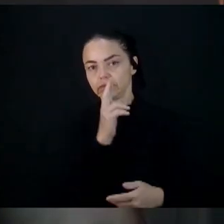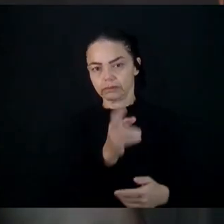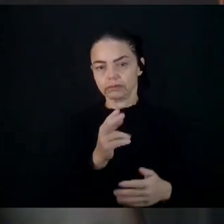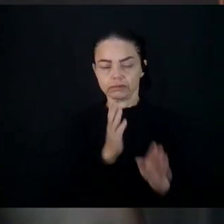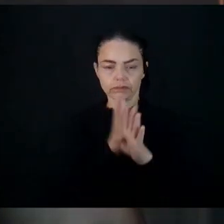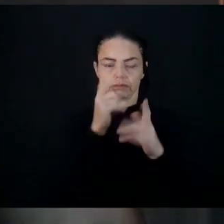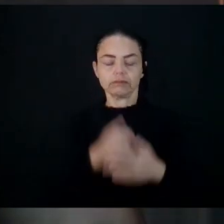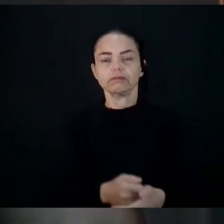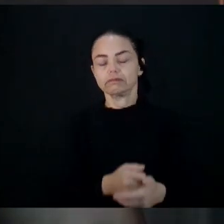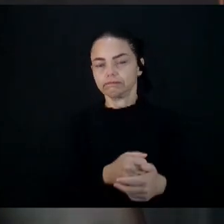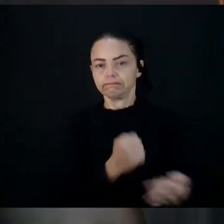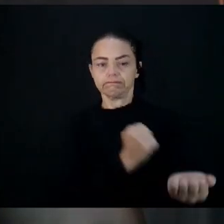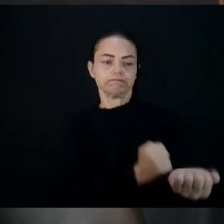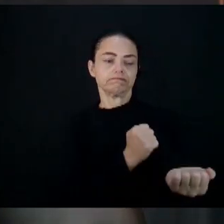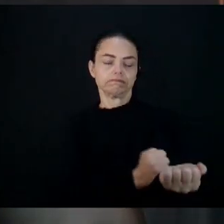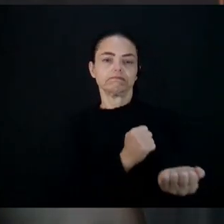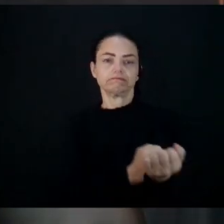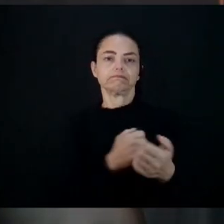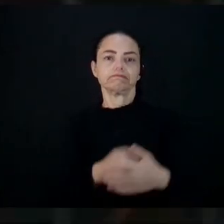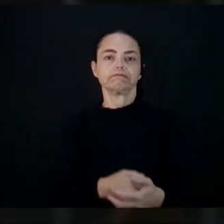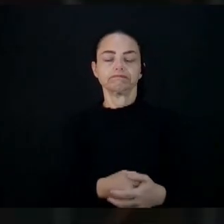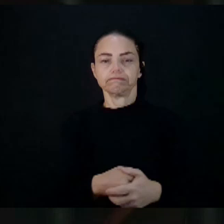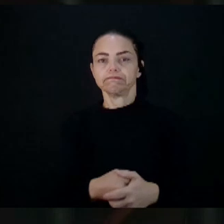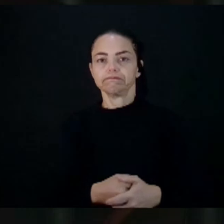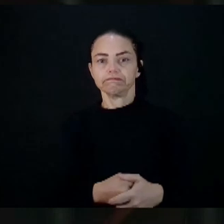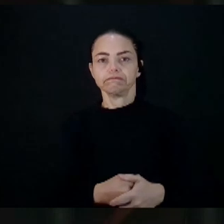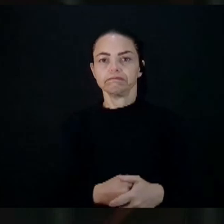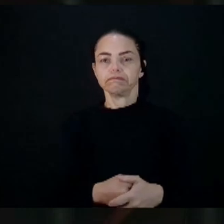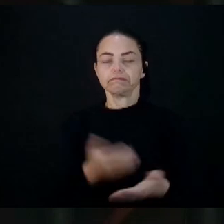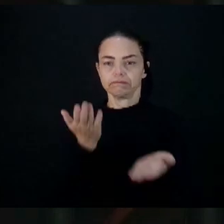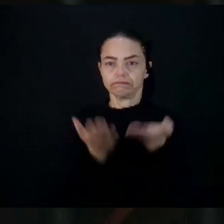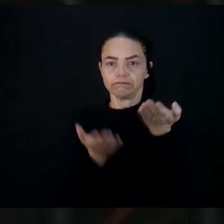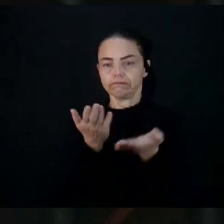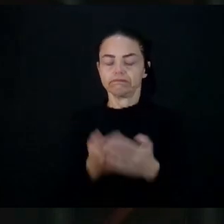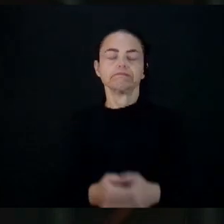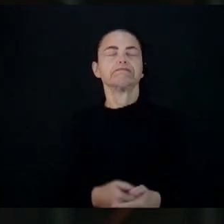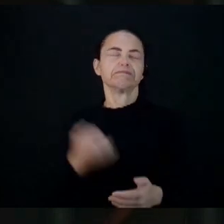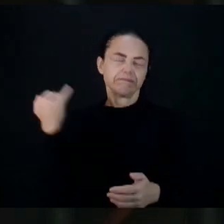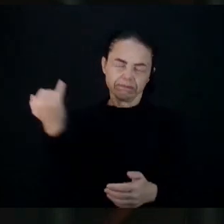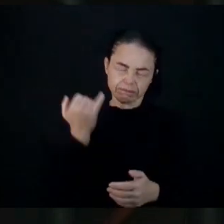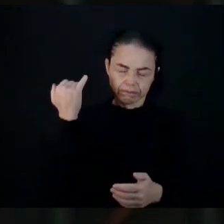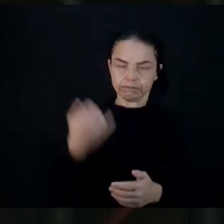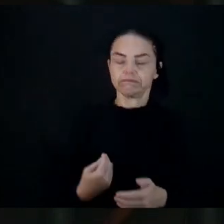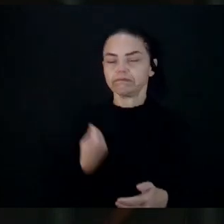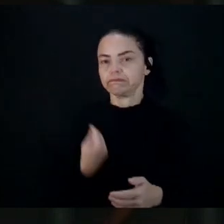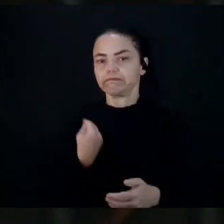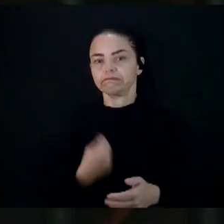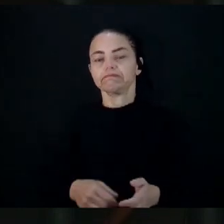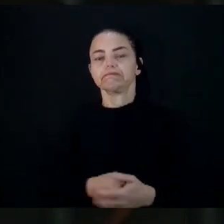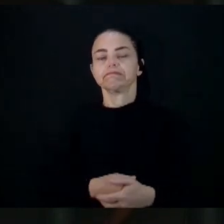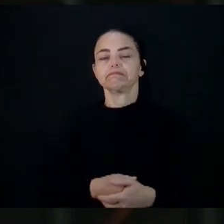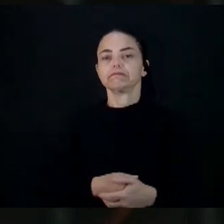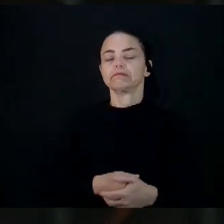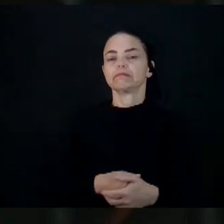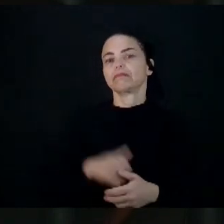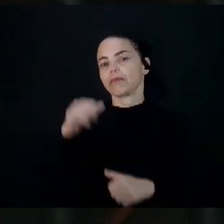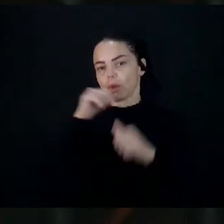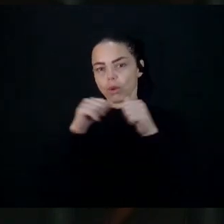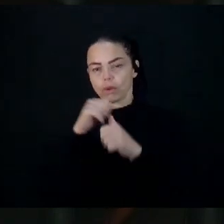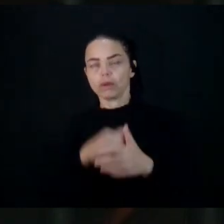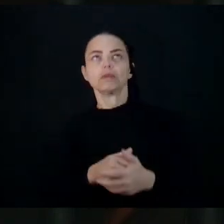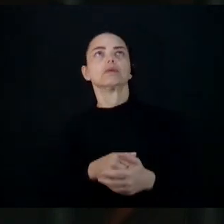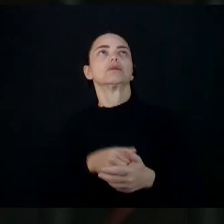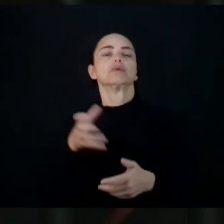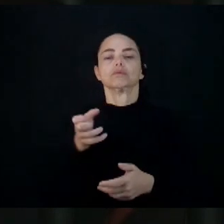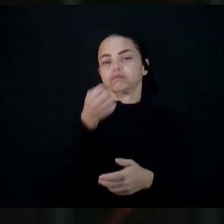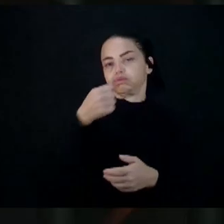pode estar passando um pouco da conta. O equilíbrio é tudo nessa vida, né? E se você consome álcool, toma sua cervejinha, o